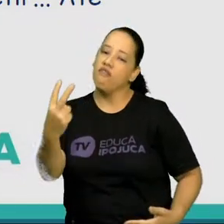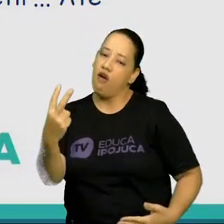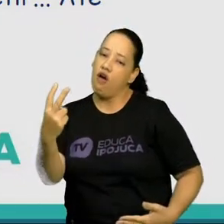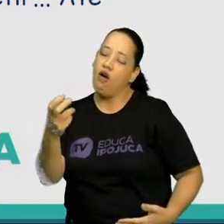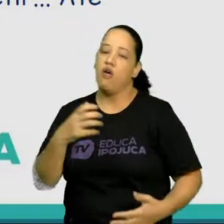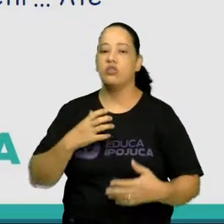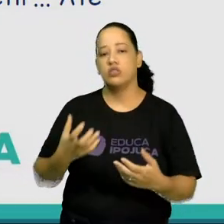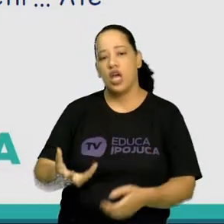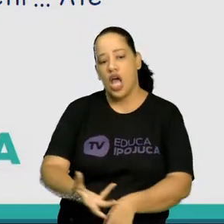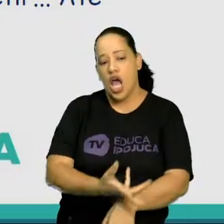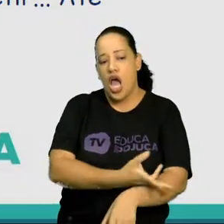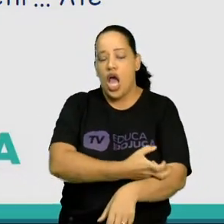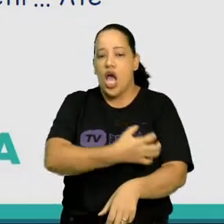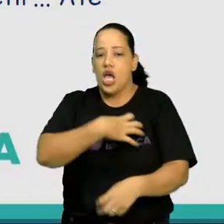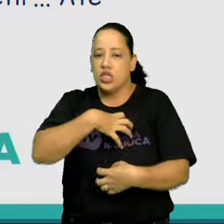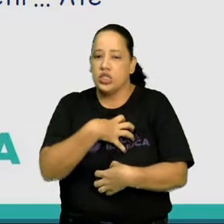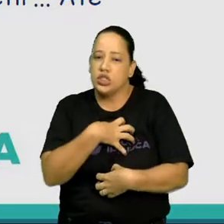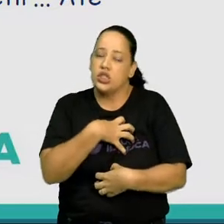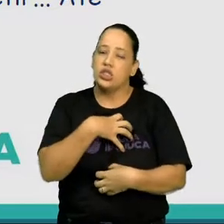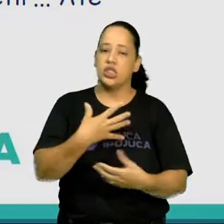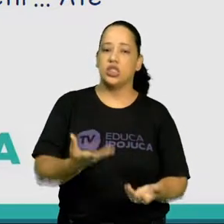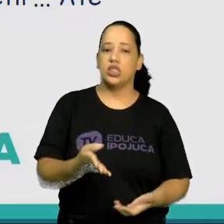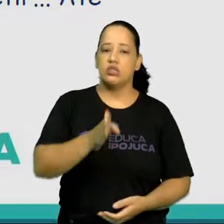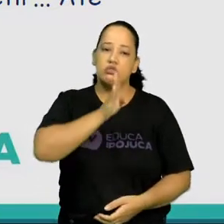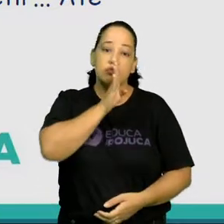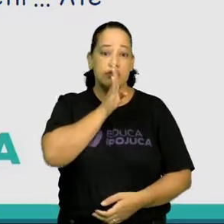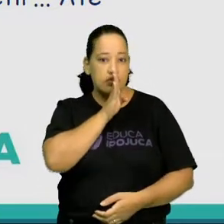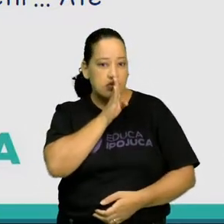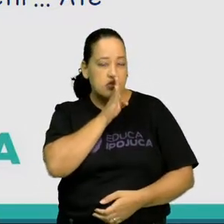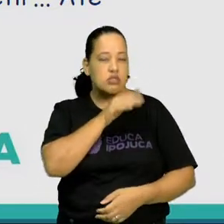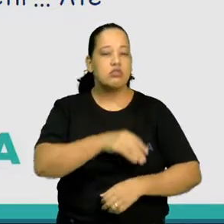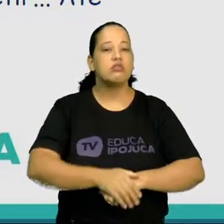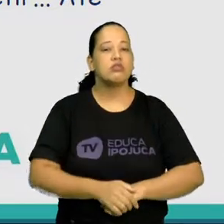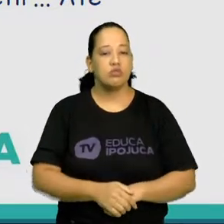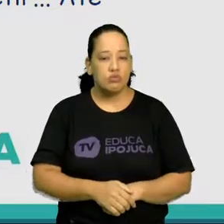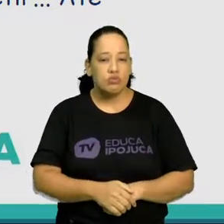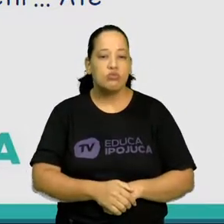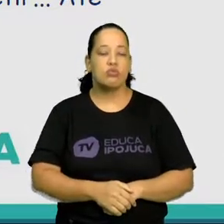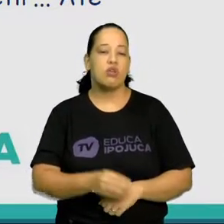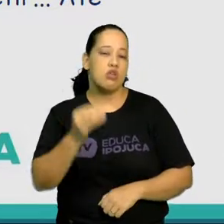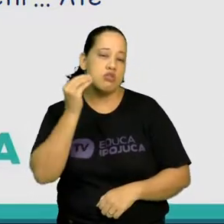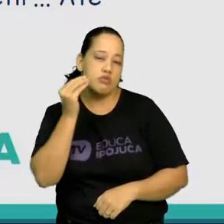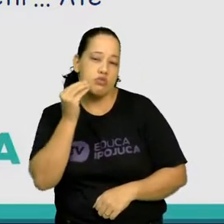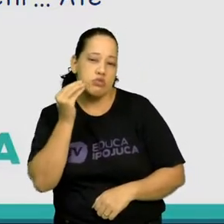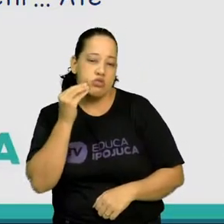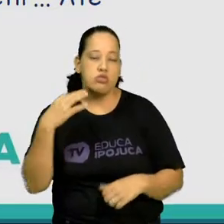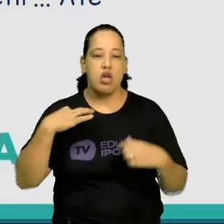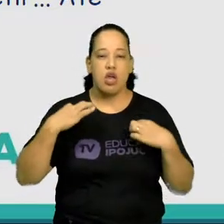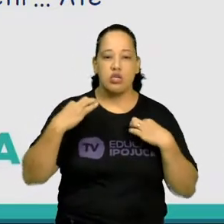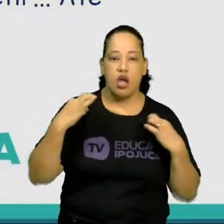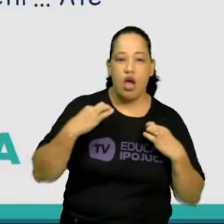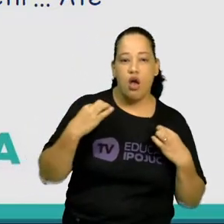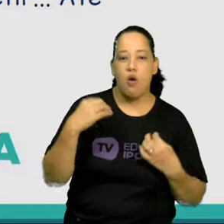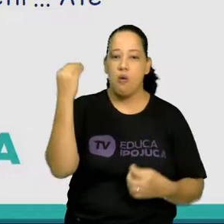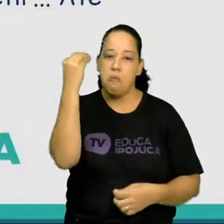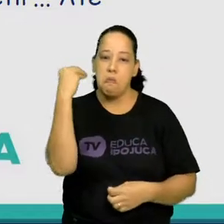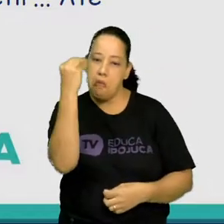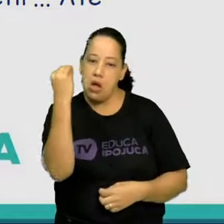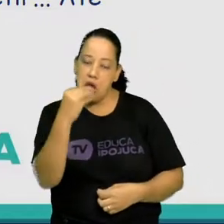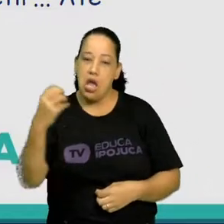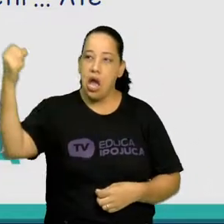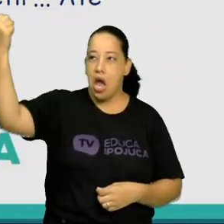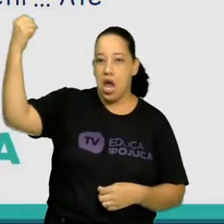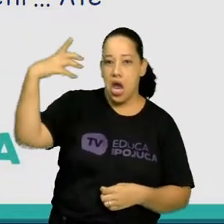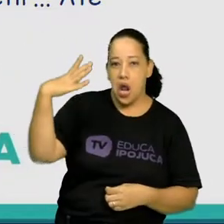as emoções, você testa os silêncios, você testa o figurino, a maquiagem, a luz,